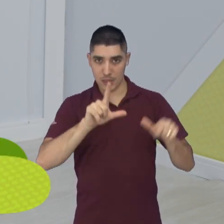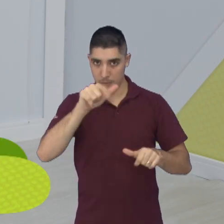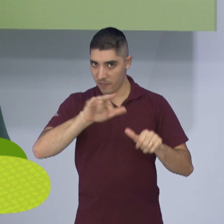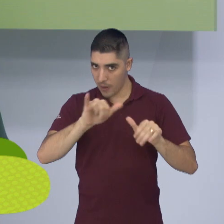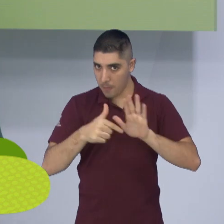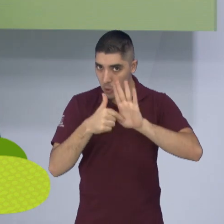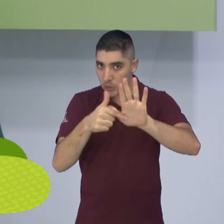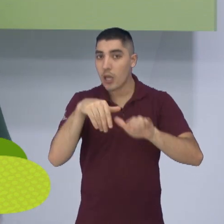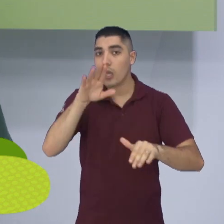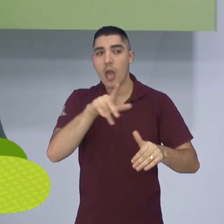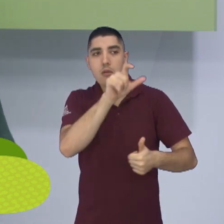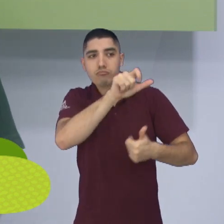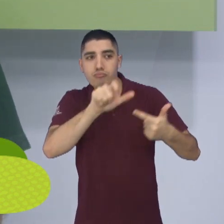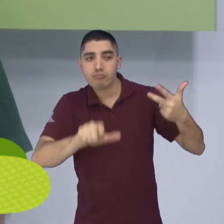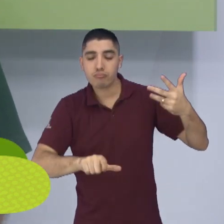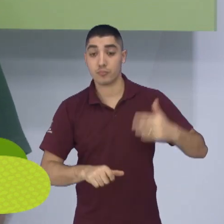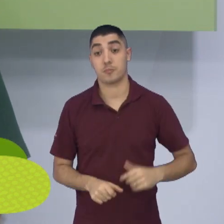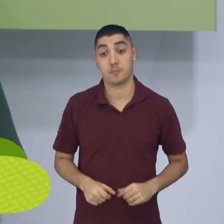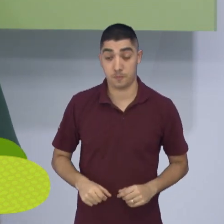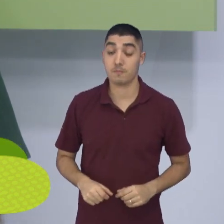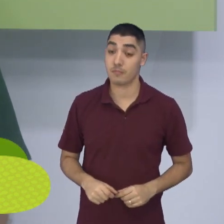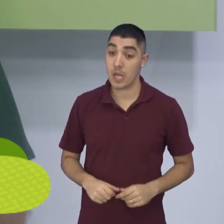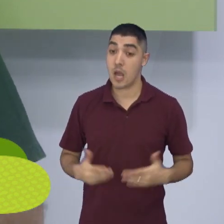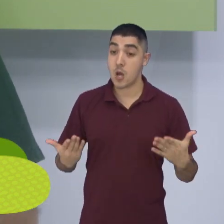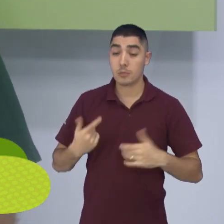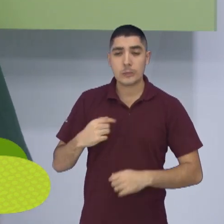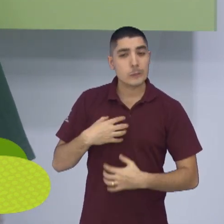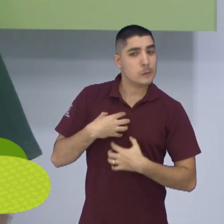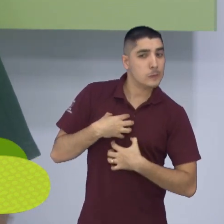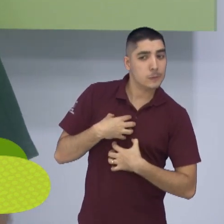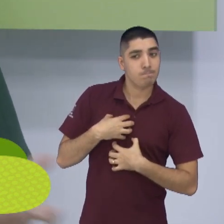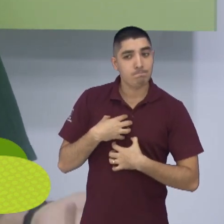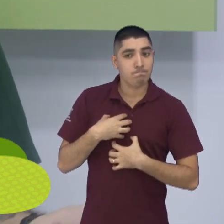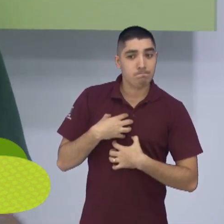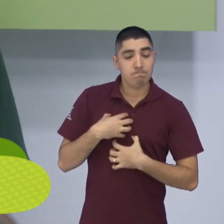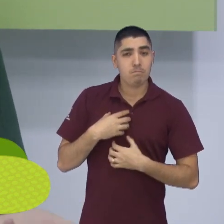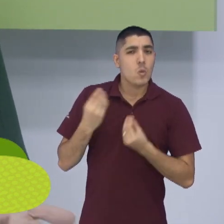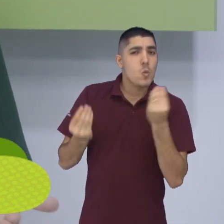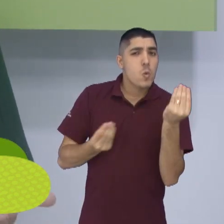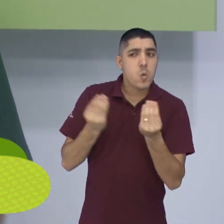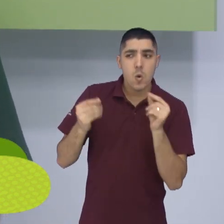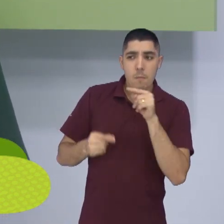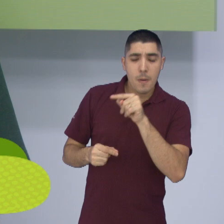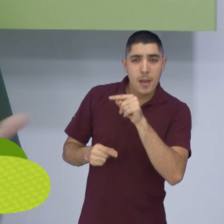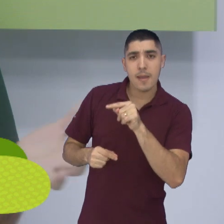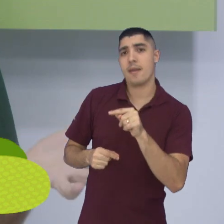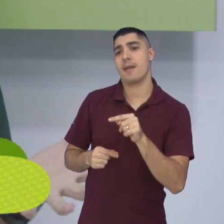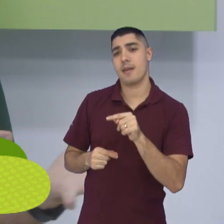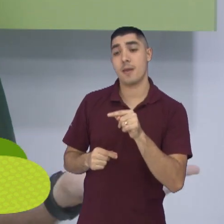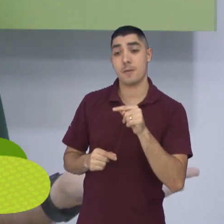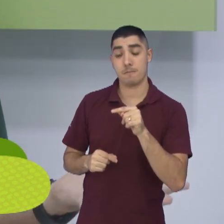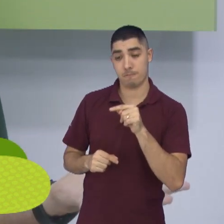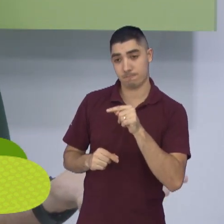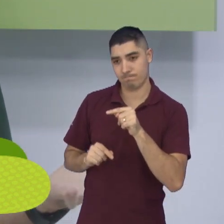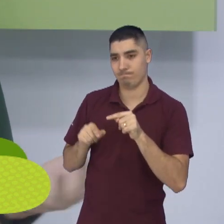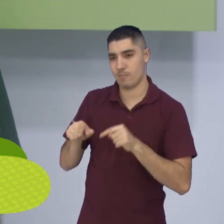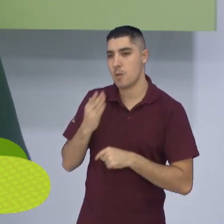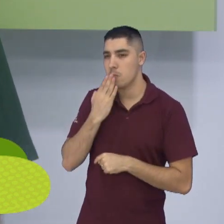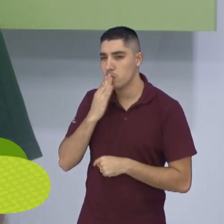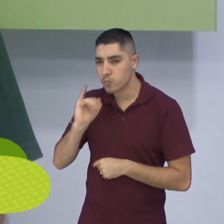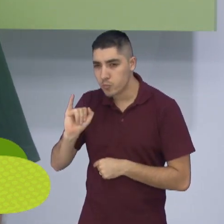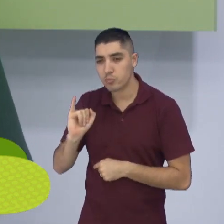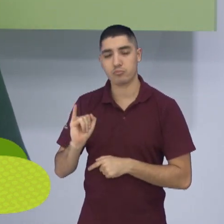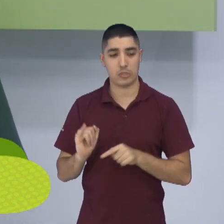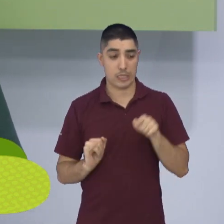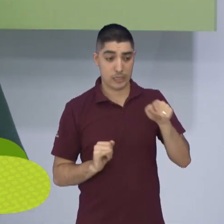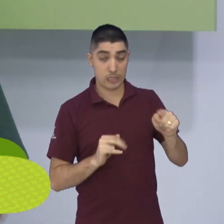isso. Ele vai ter que sentir mais ou menos como que funciona o time, pegar o time do jogo anterior